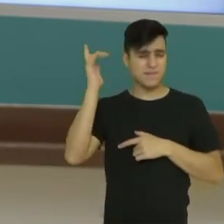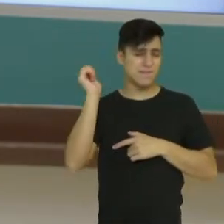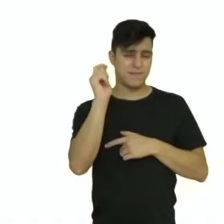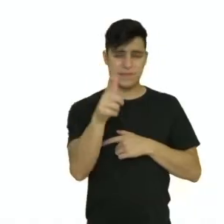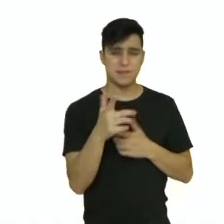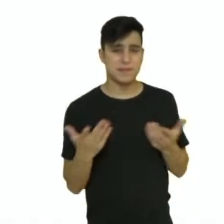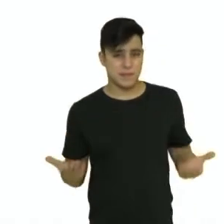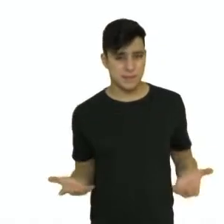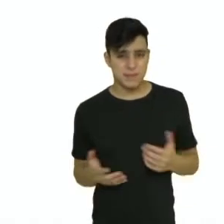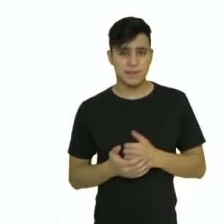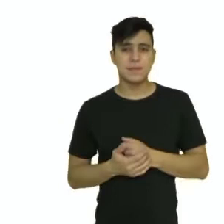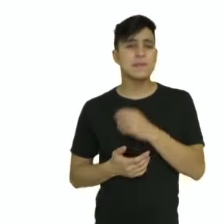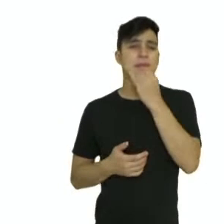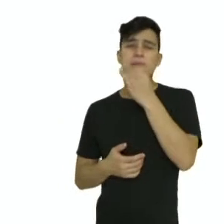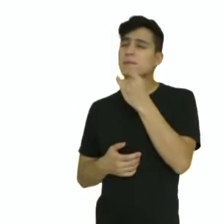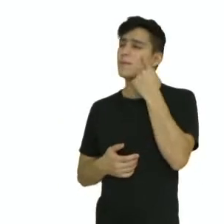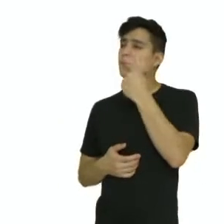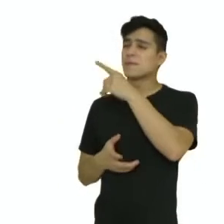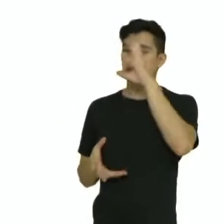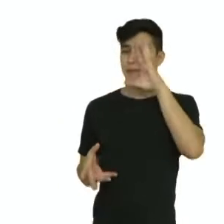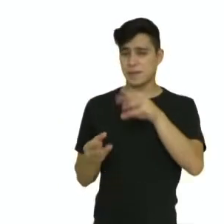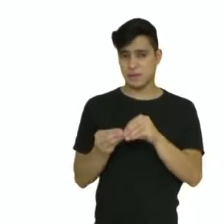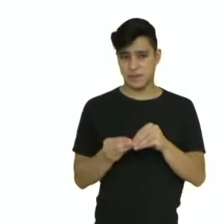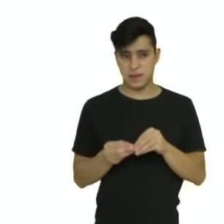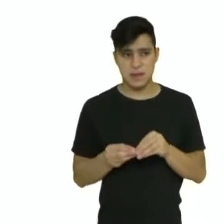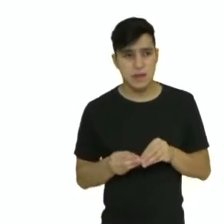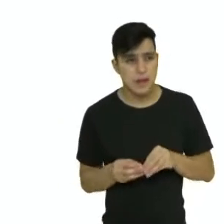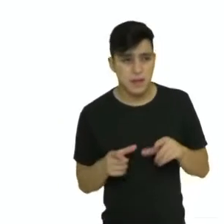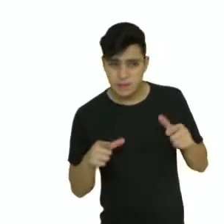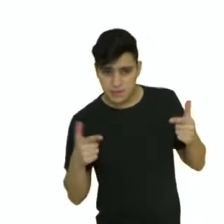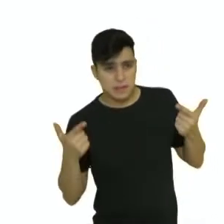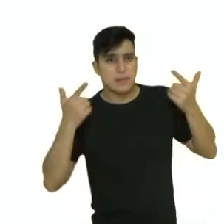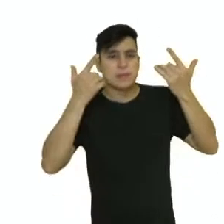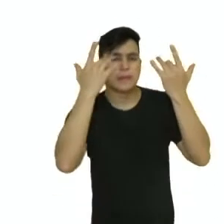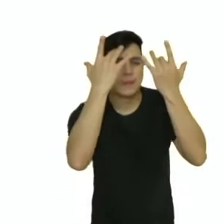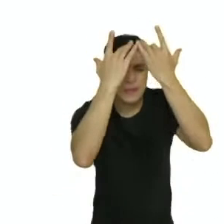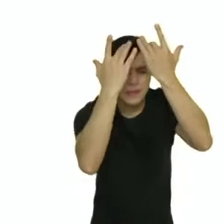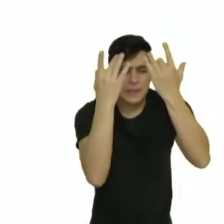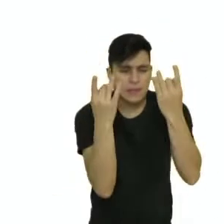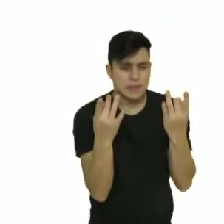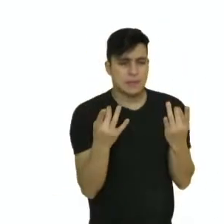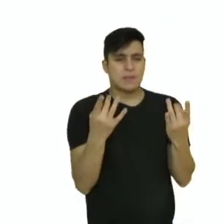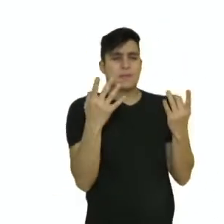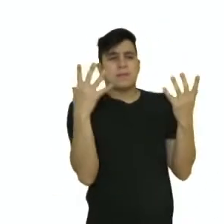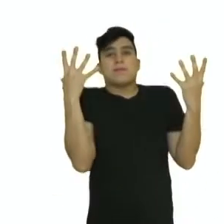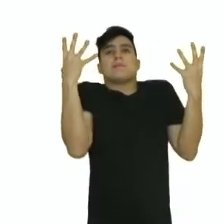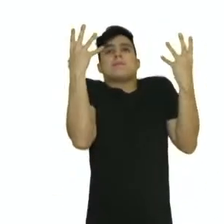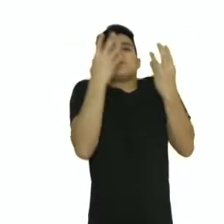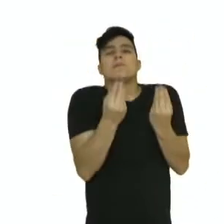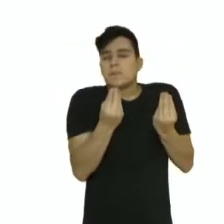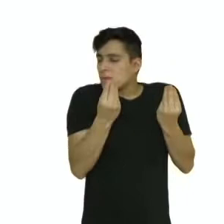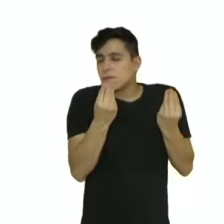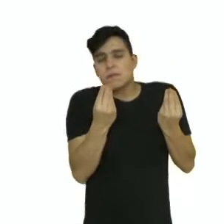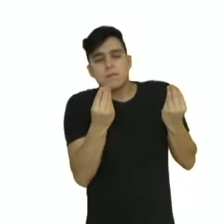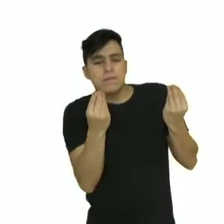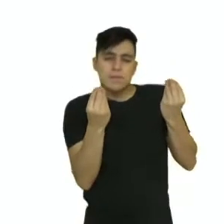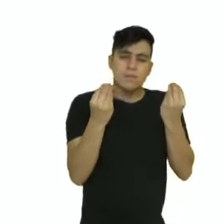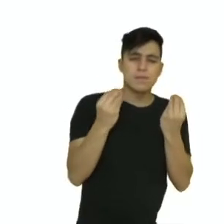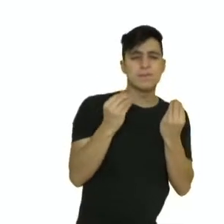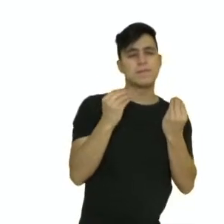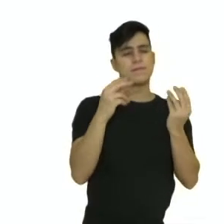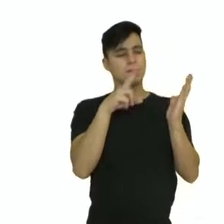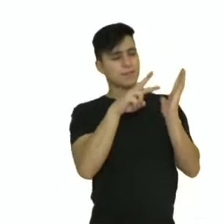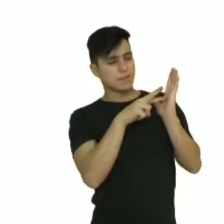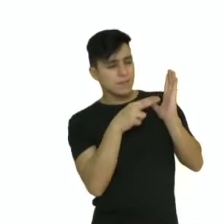podem ver uma simplificação da forma. Então não existe a coisa de muito belo, muito plástico, mas existe aquela coisa de